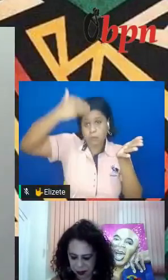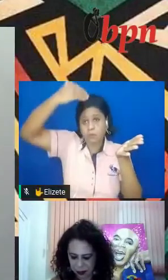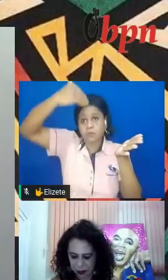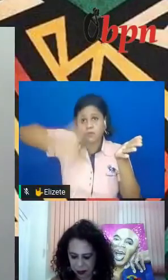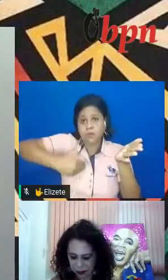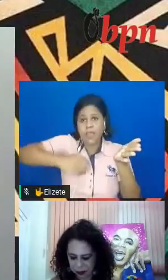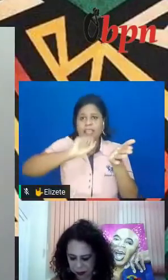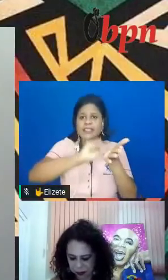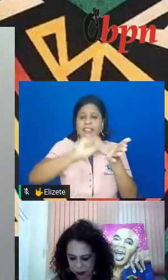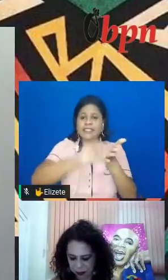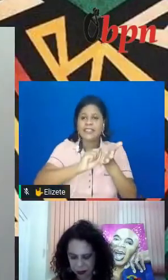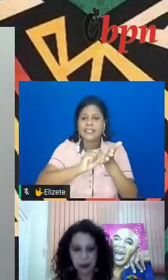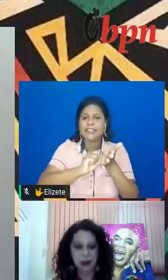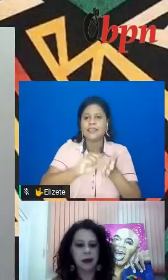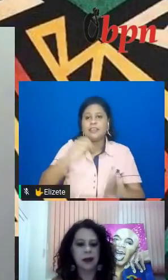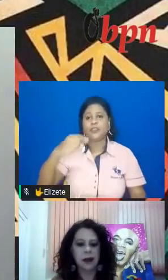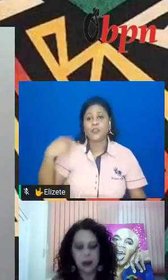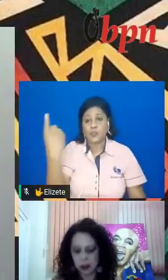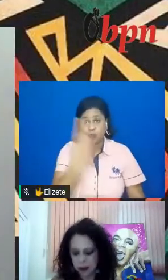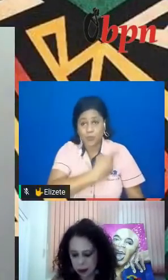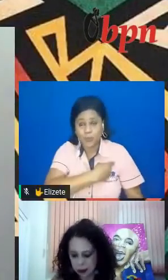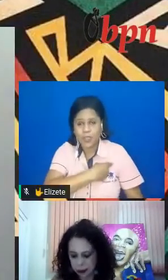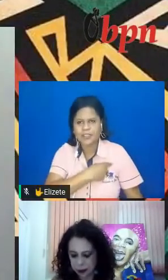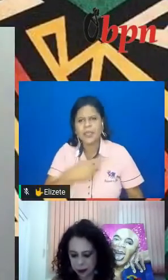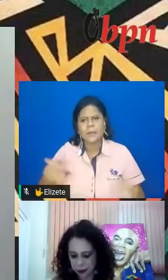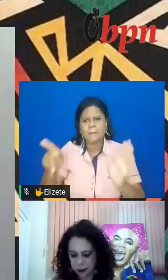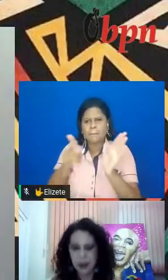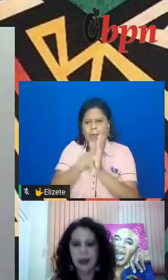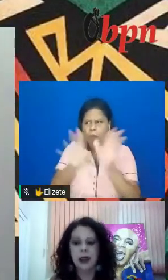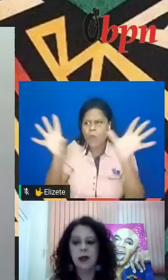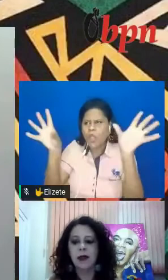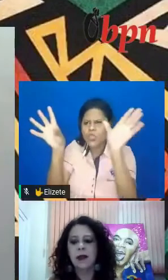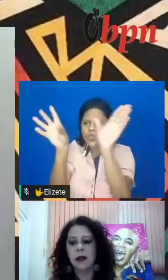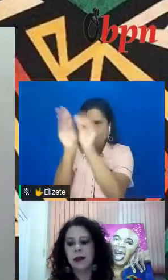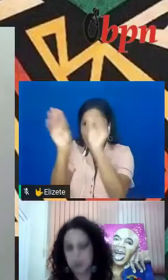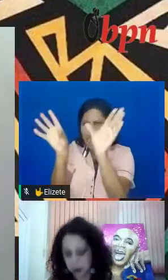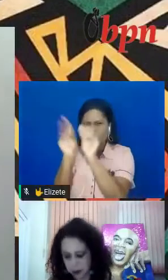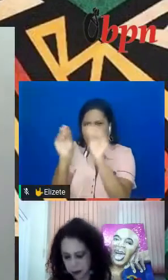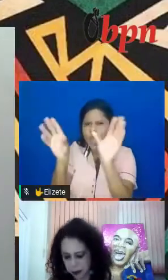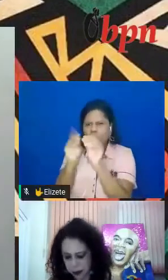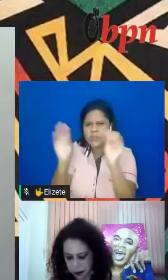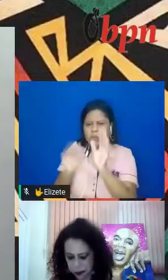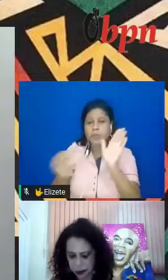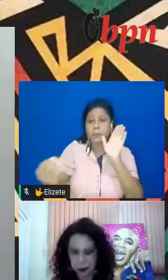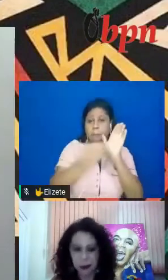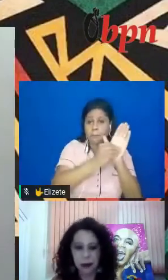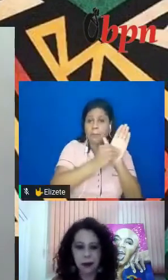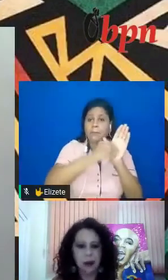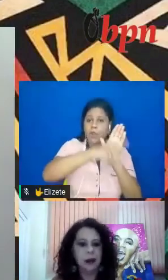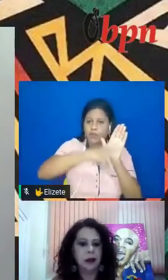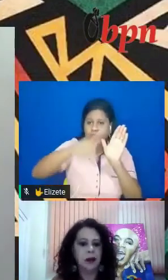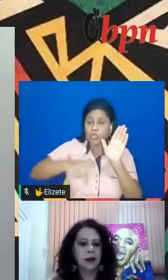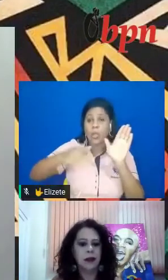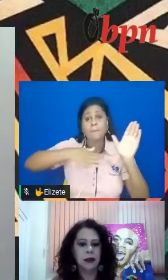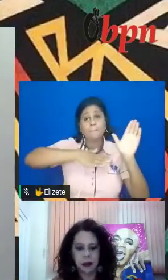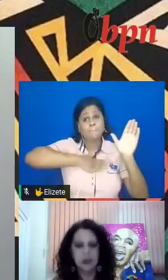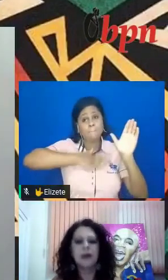justamente uma série de ensaios de vários professores e um depoimento meu. E corro, porque esse livro vai